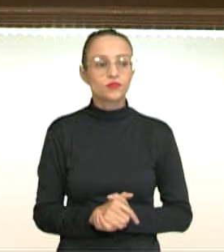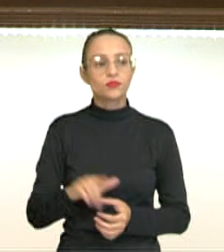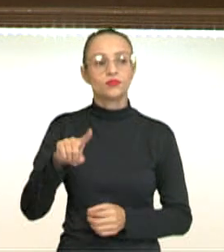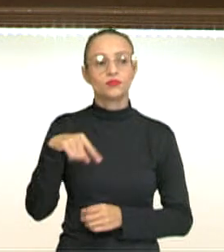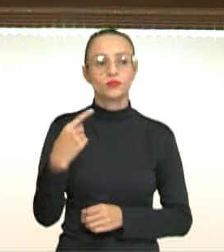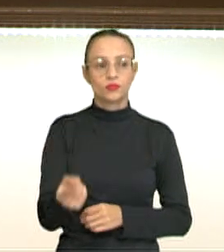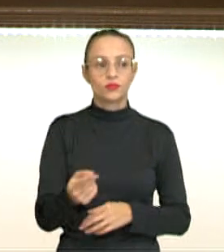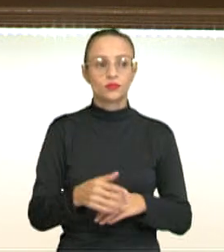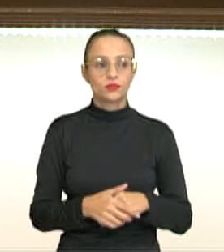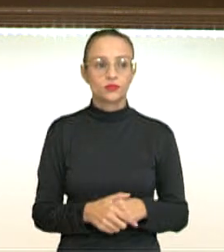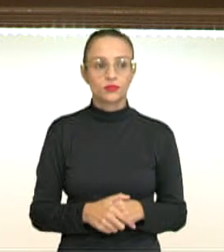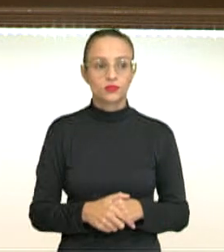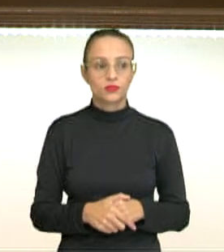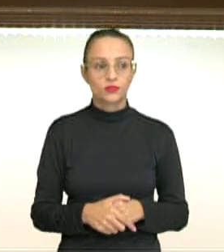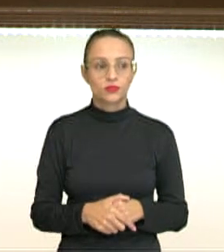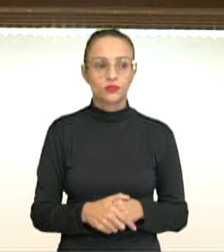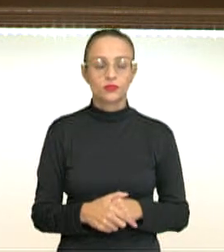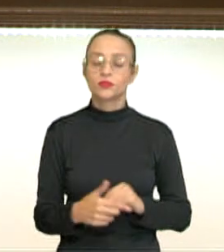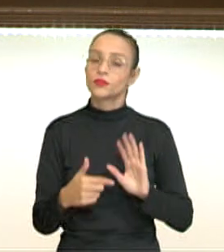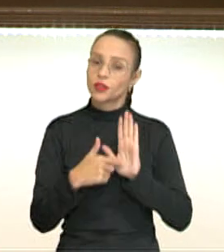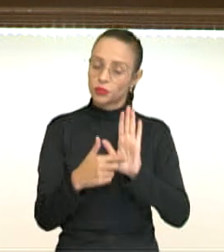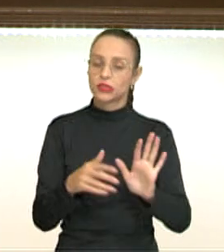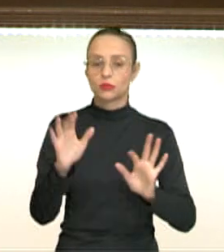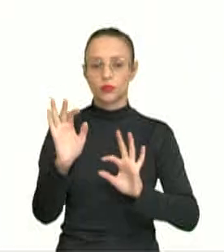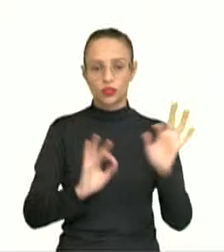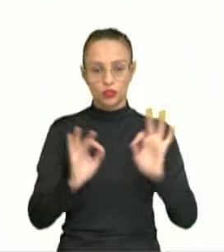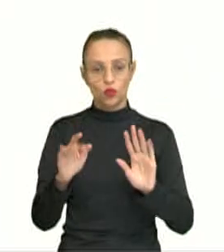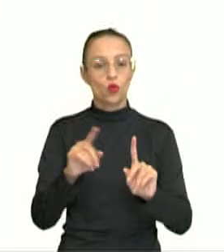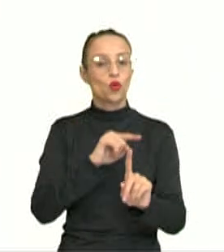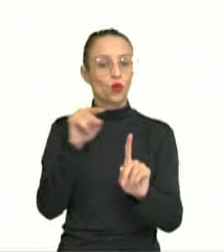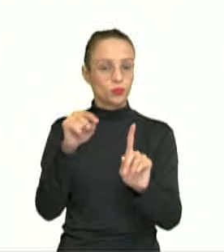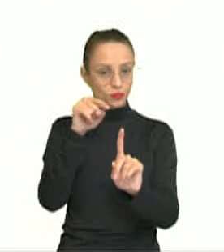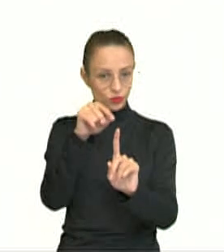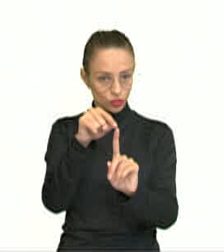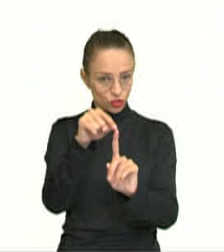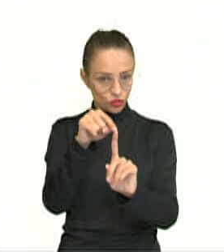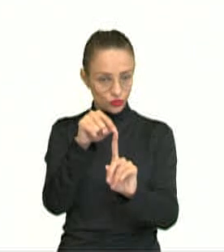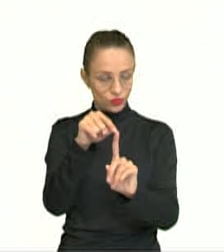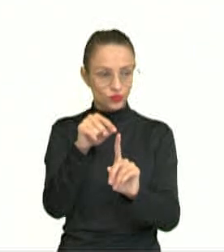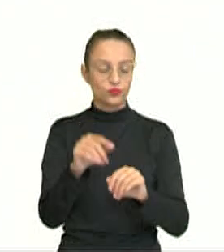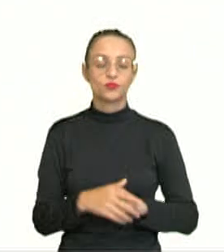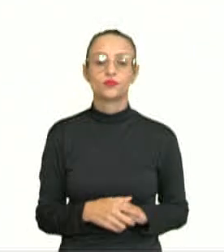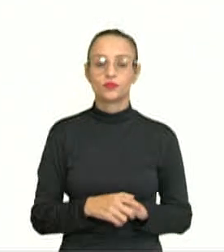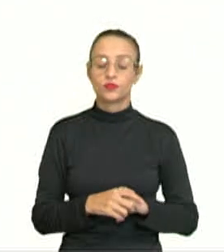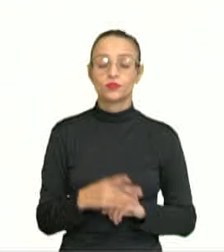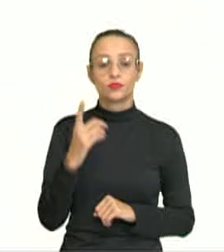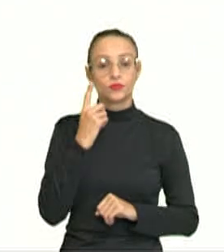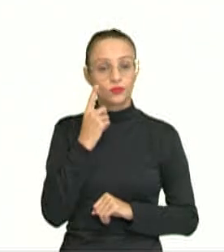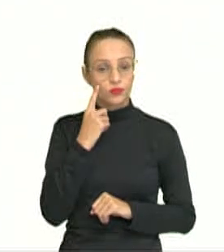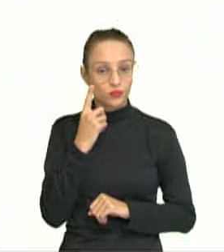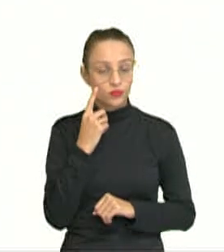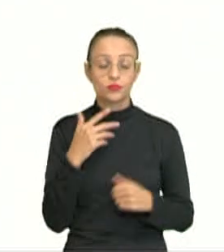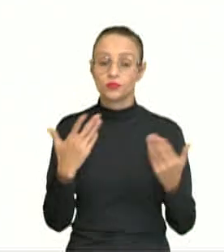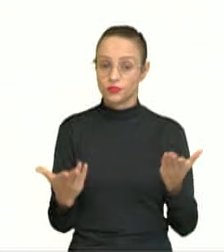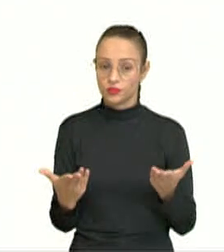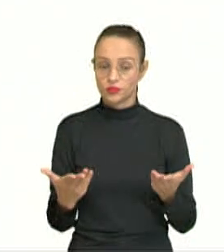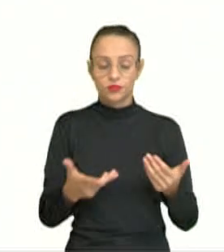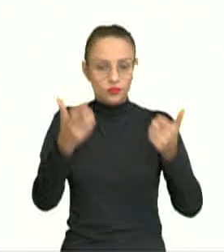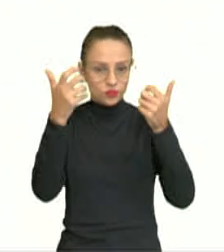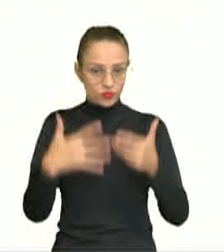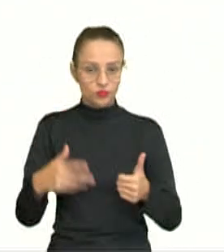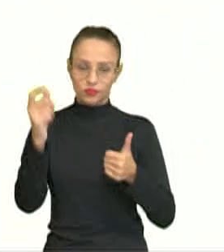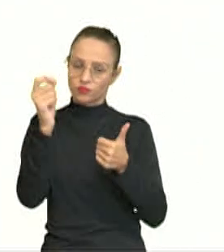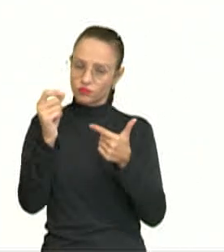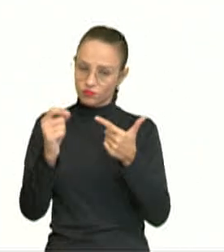Depois, apresentação do plano, o objetivo da exposição em ordem da apresentação. Você pode dizer, olha pessoal, então eu vou falar